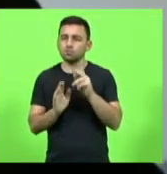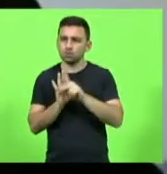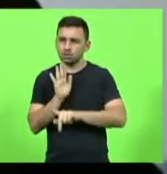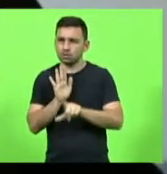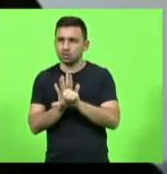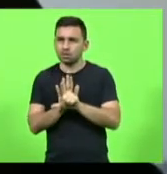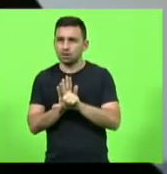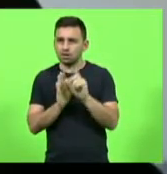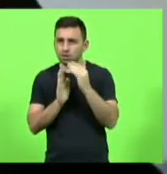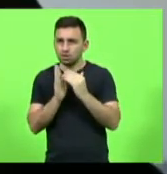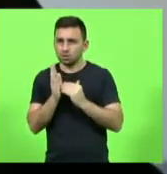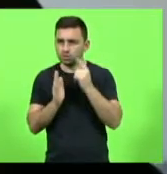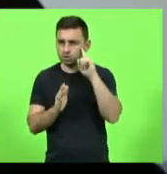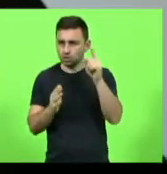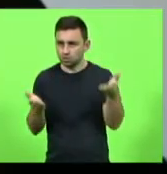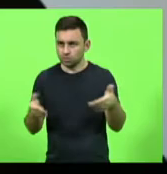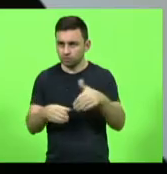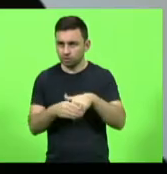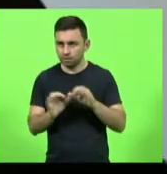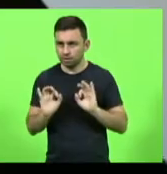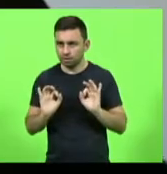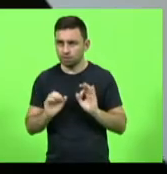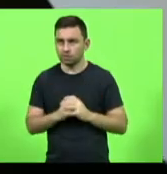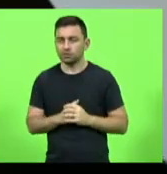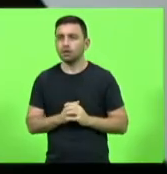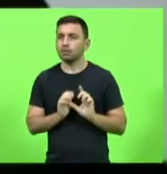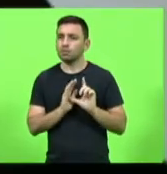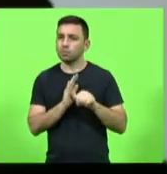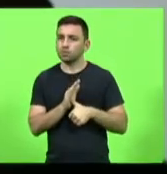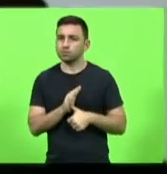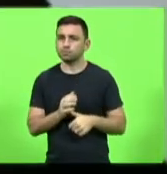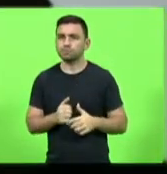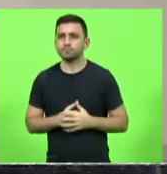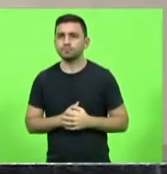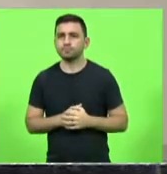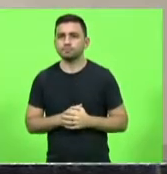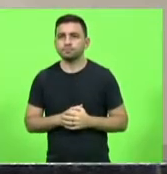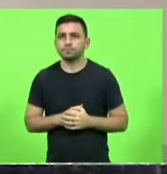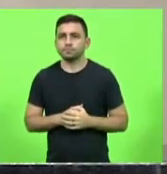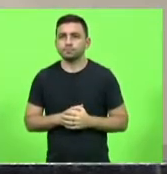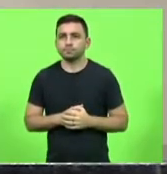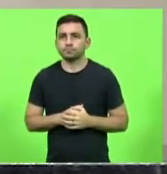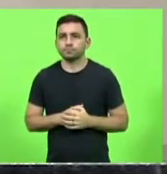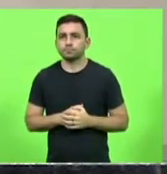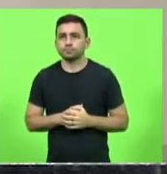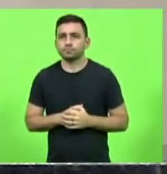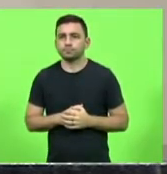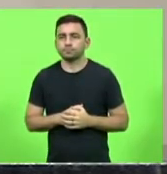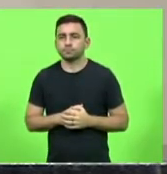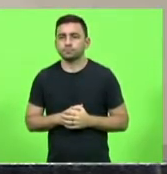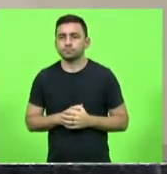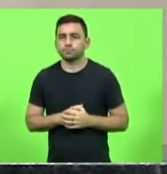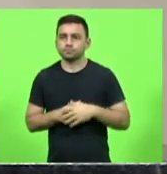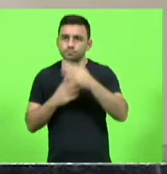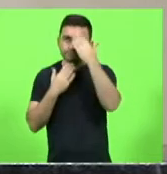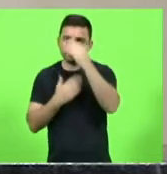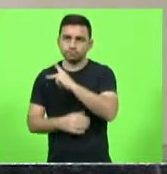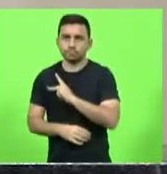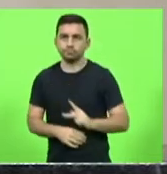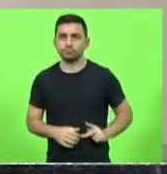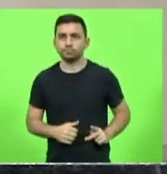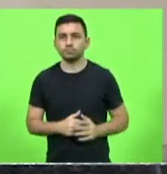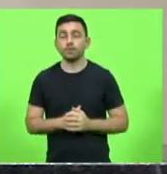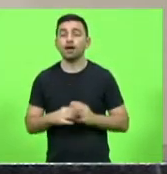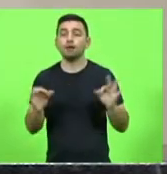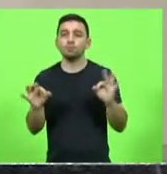ordem do dia, eles não serão votados hoje? Na sequência, deputado, na sequência nós votaremos todos. Muito obrigado, presidente.